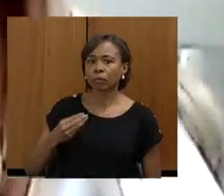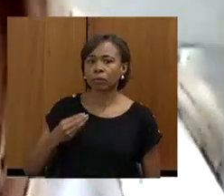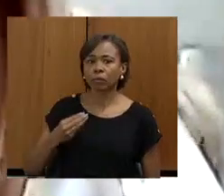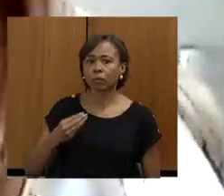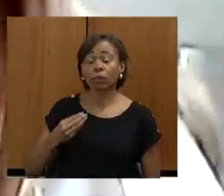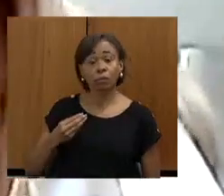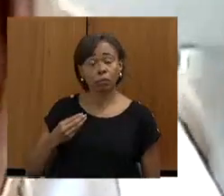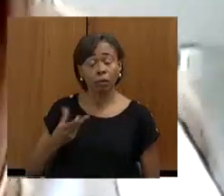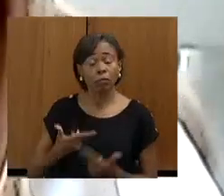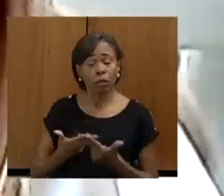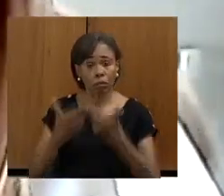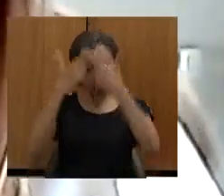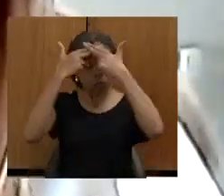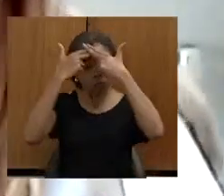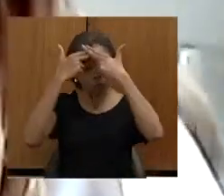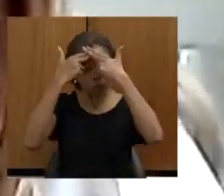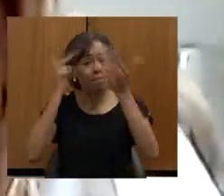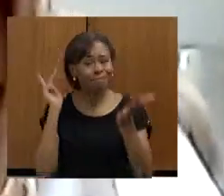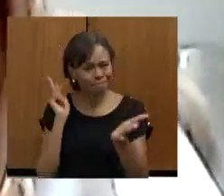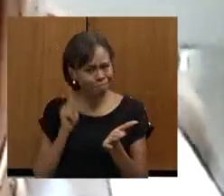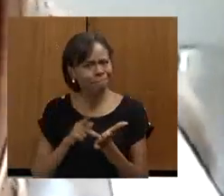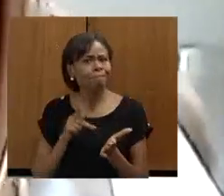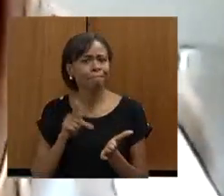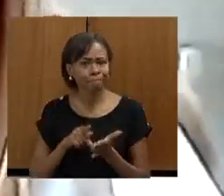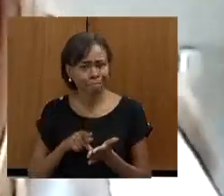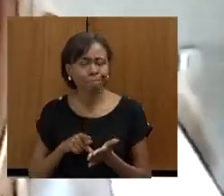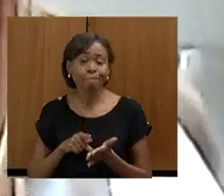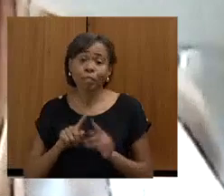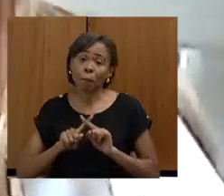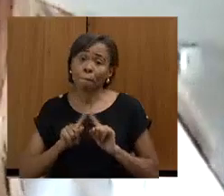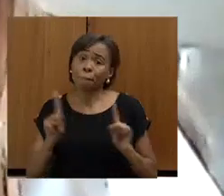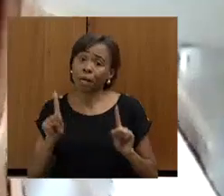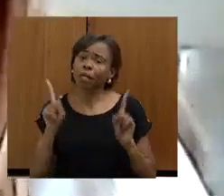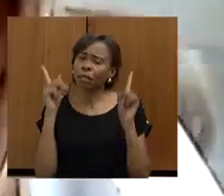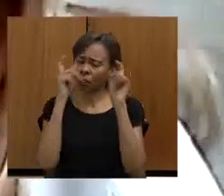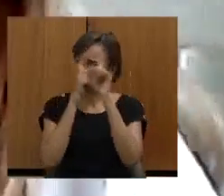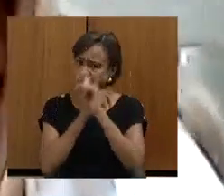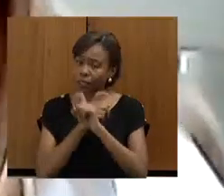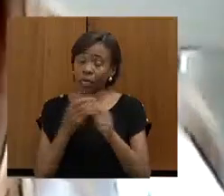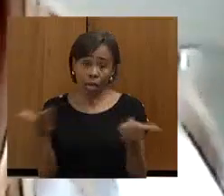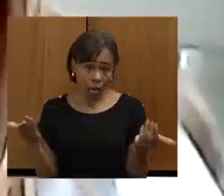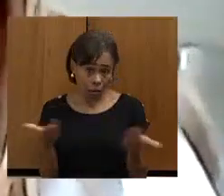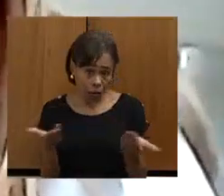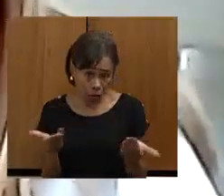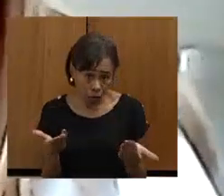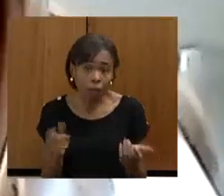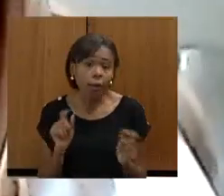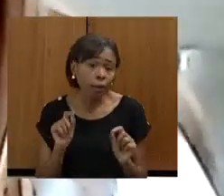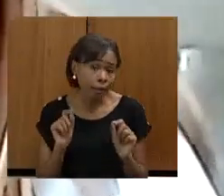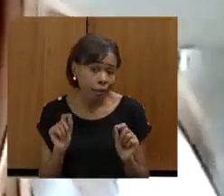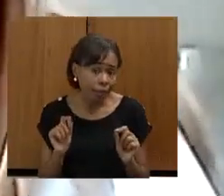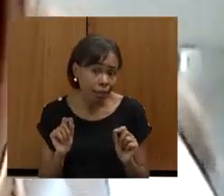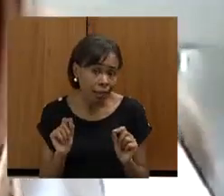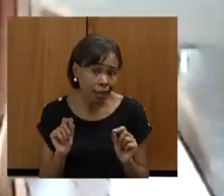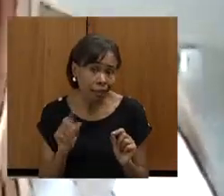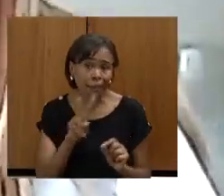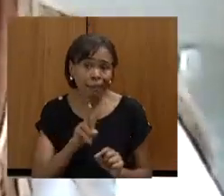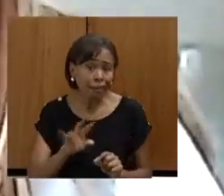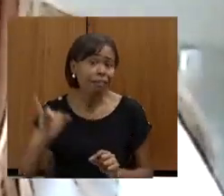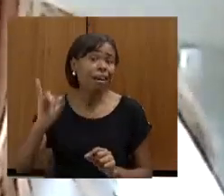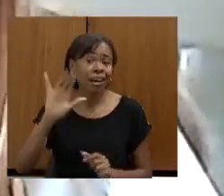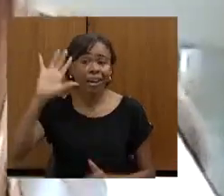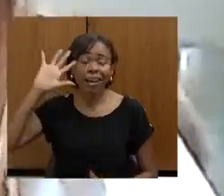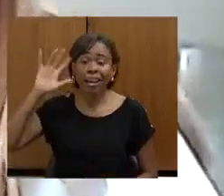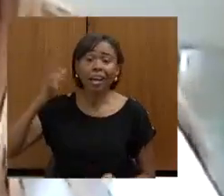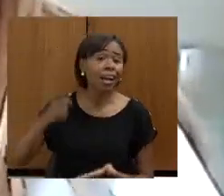marcado na nossa mente. Certo? Só que é muito difícil. E agora? Quem é que vai arcar com